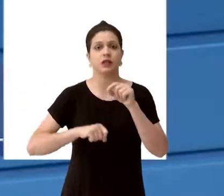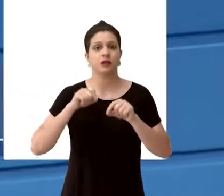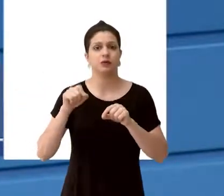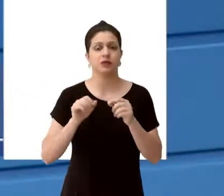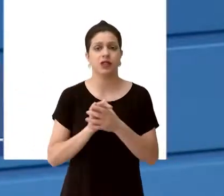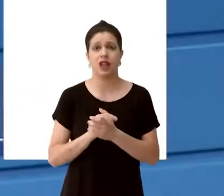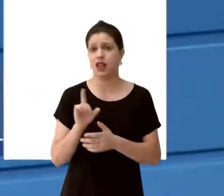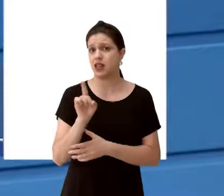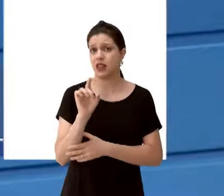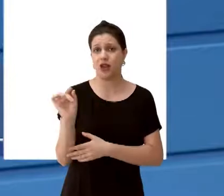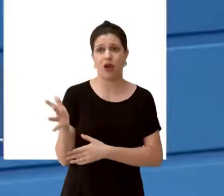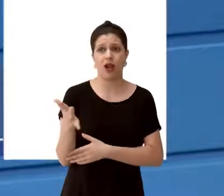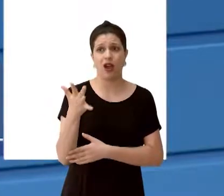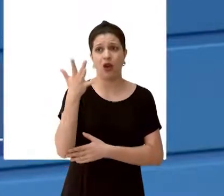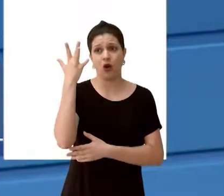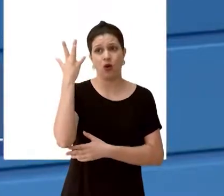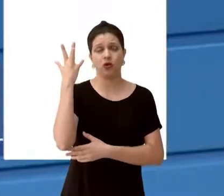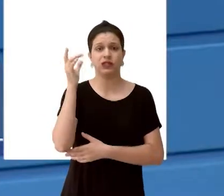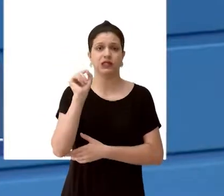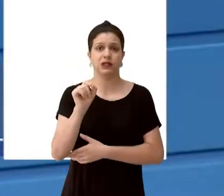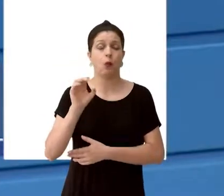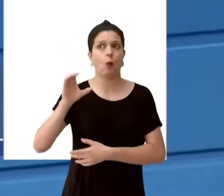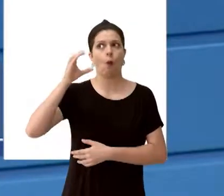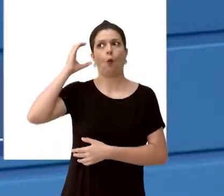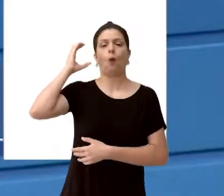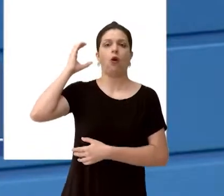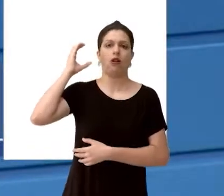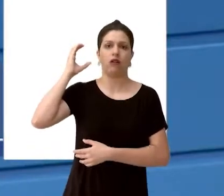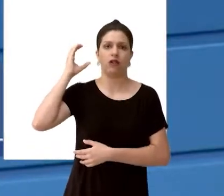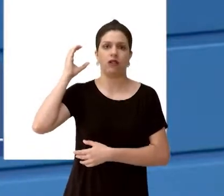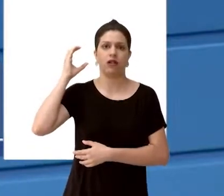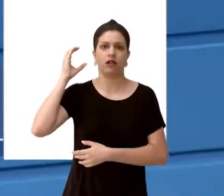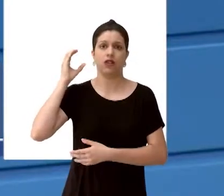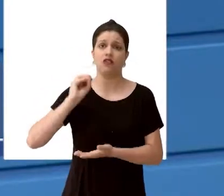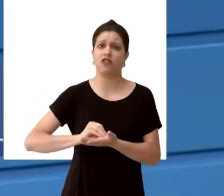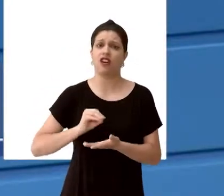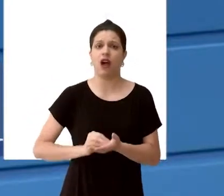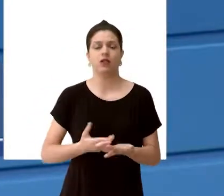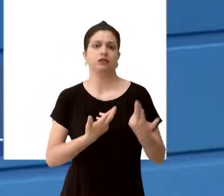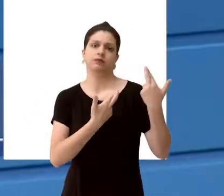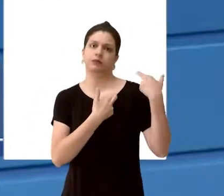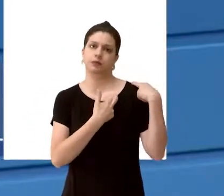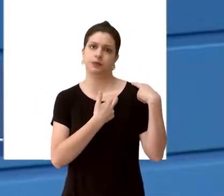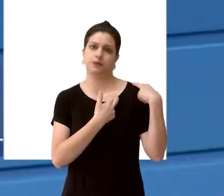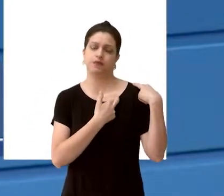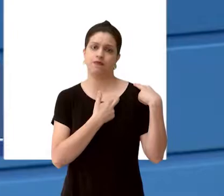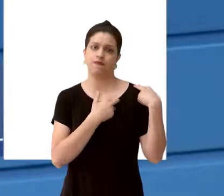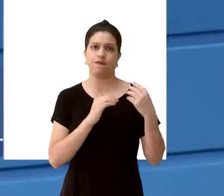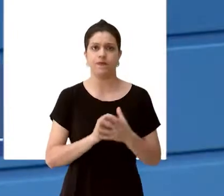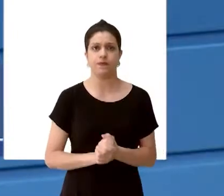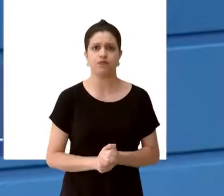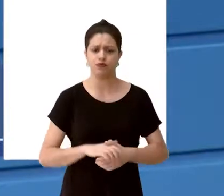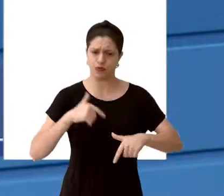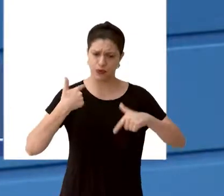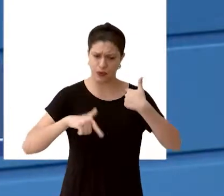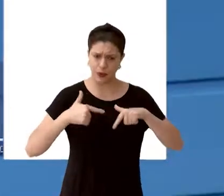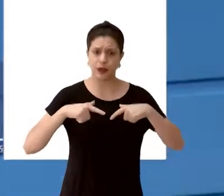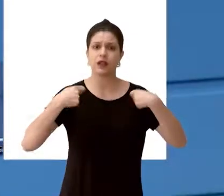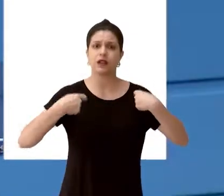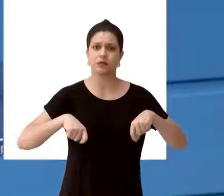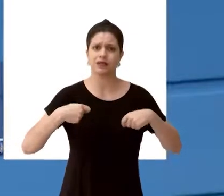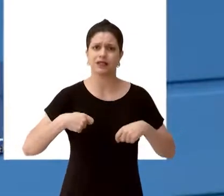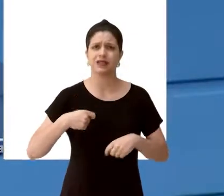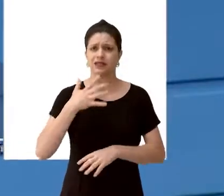e nós temos que tomar medidas para que não ocorra essa omissão, essa falta de responsabilidade.